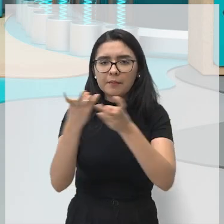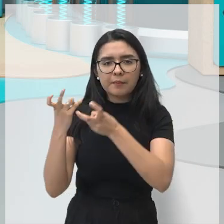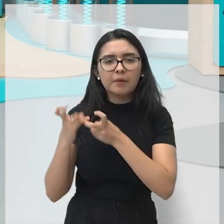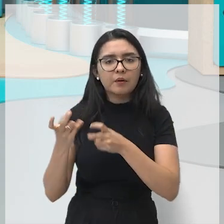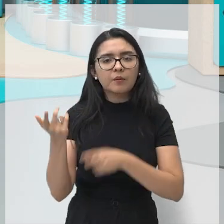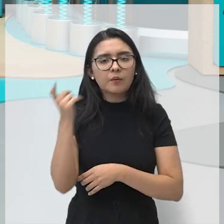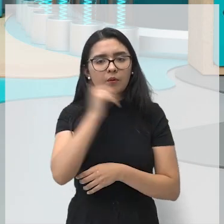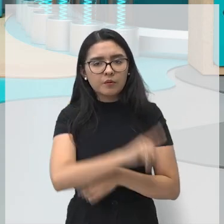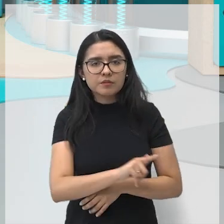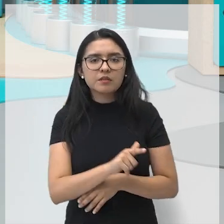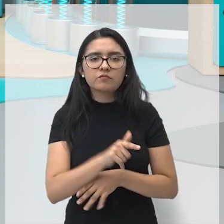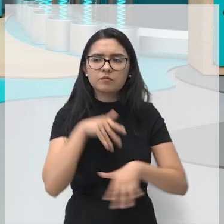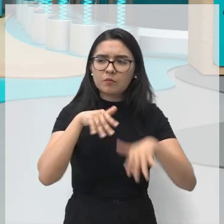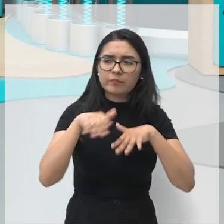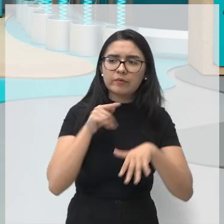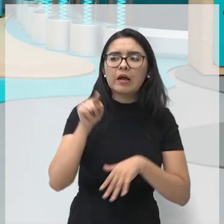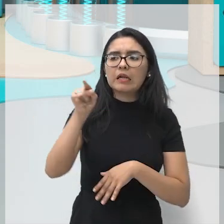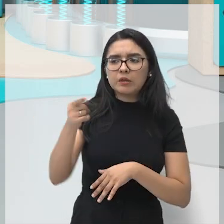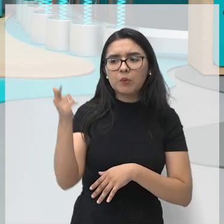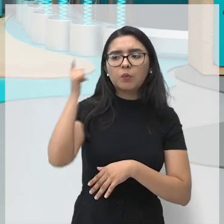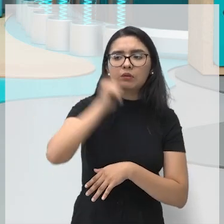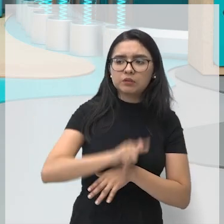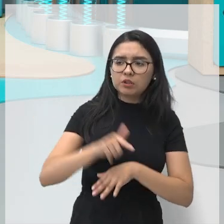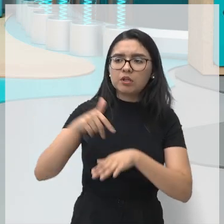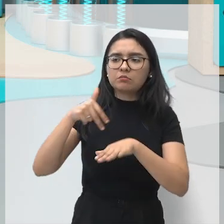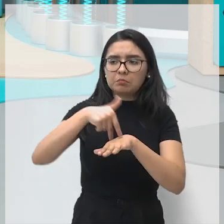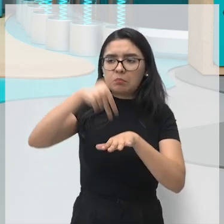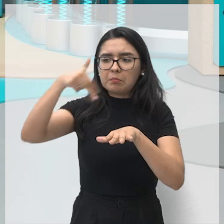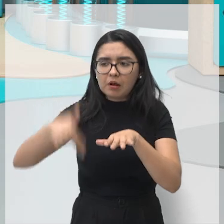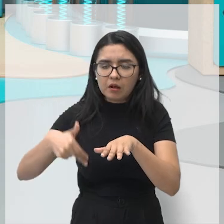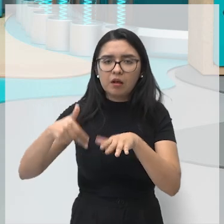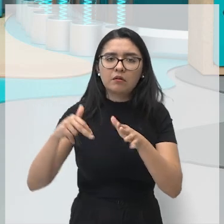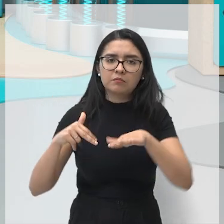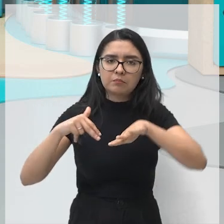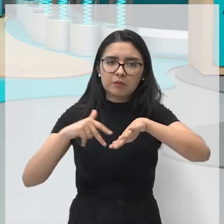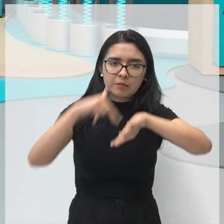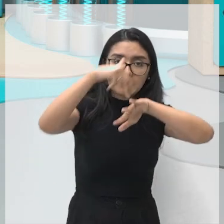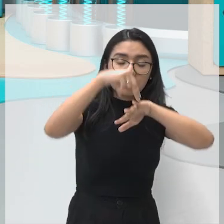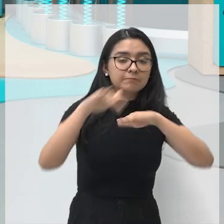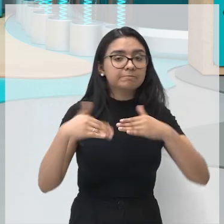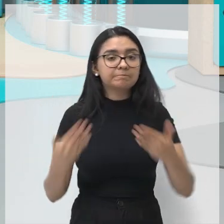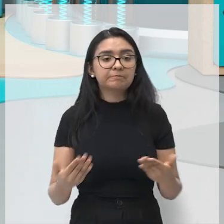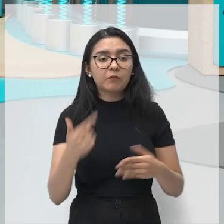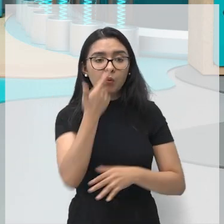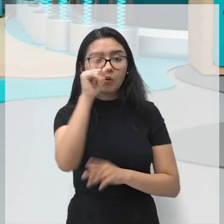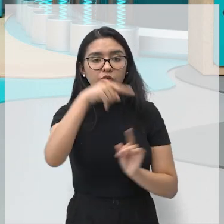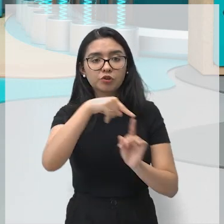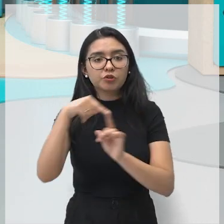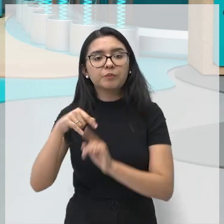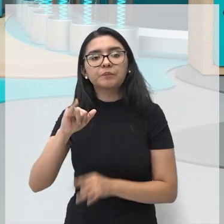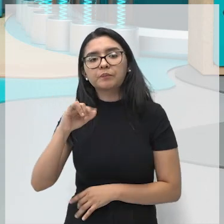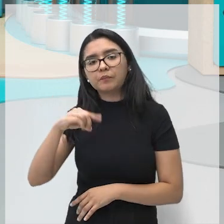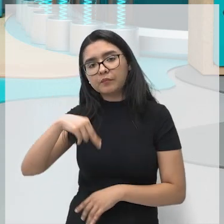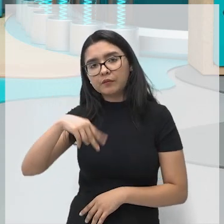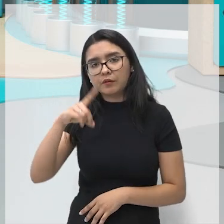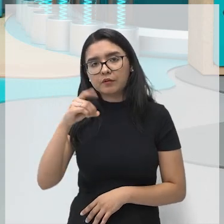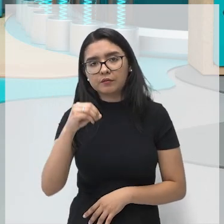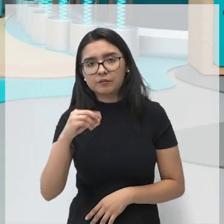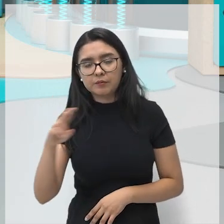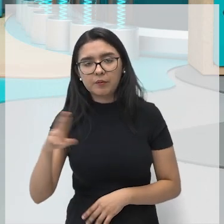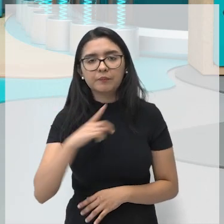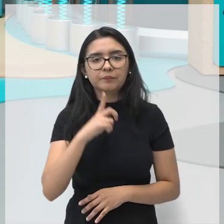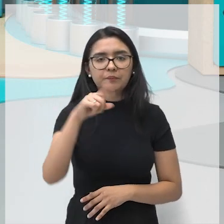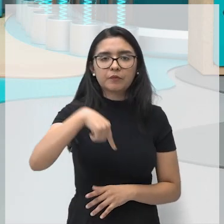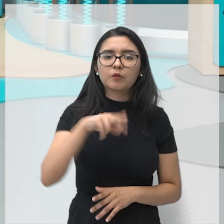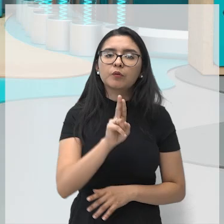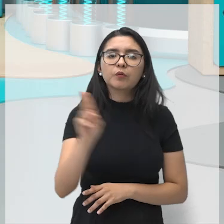consigo fazer aquele movimento, ali eu consigo fazer outro, e por aí vai. Outra modalidade é o parkour indoor.